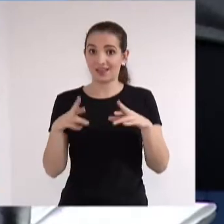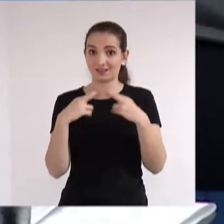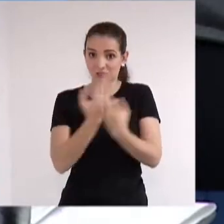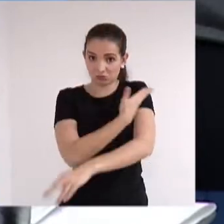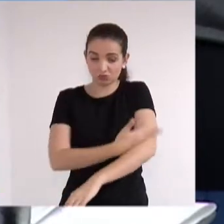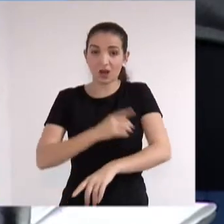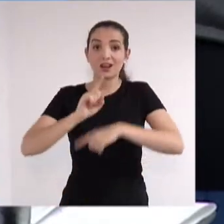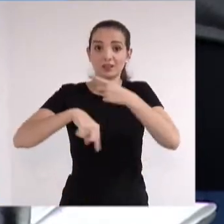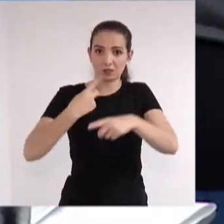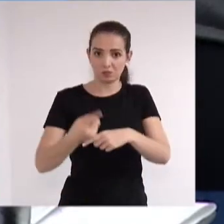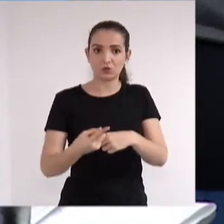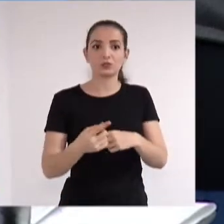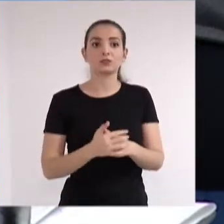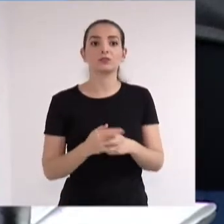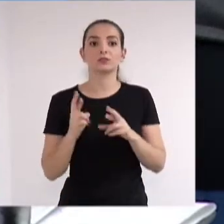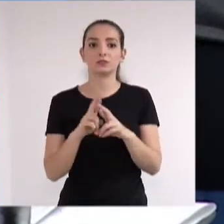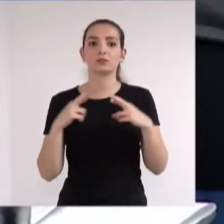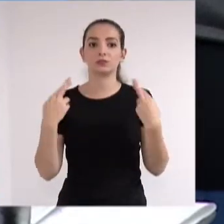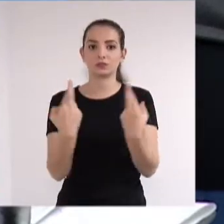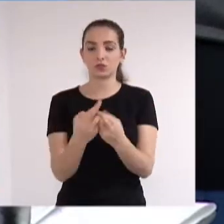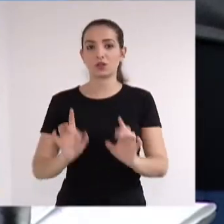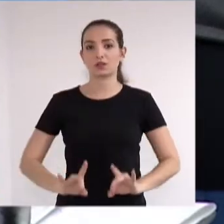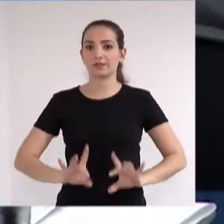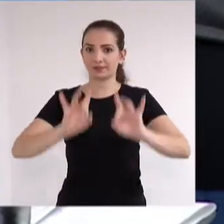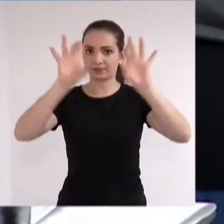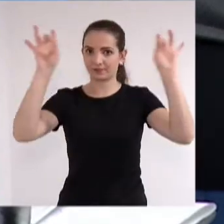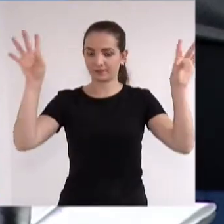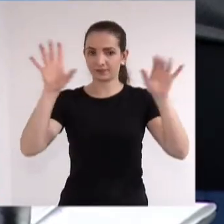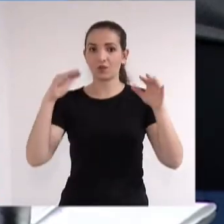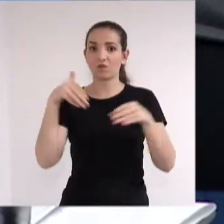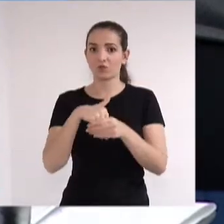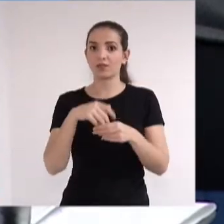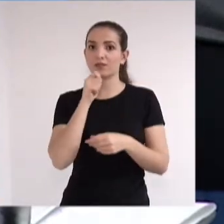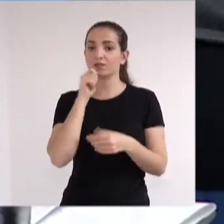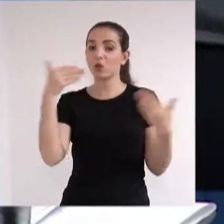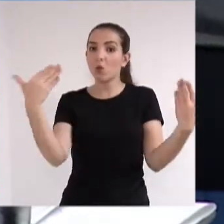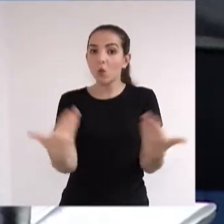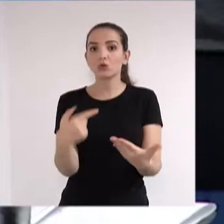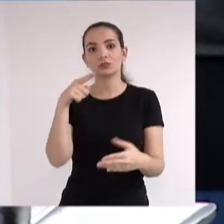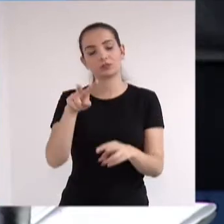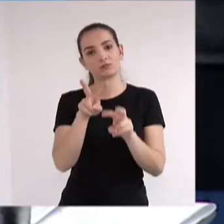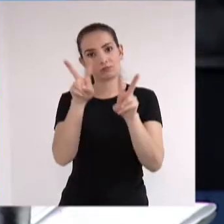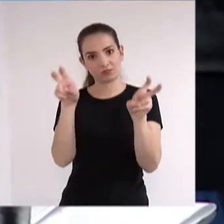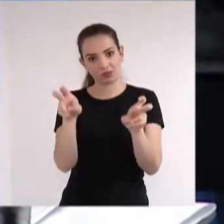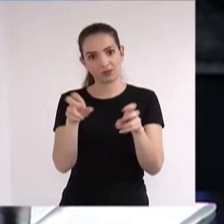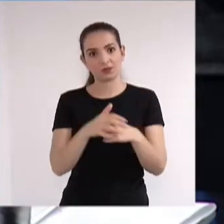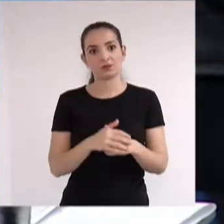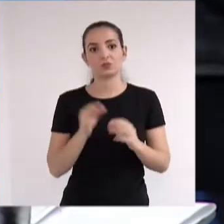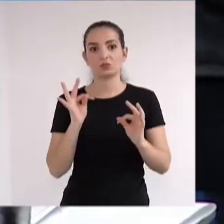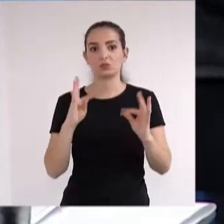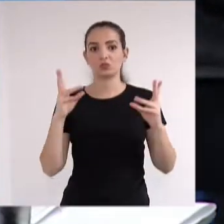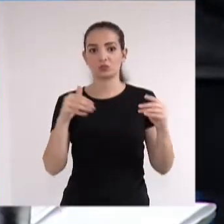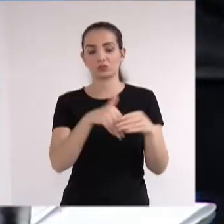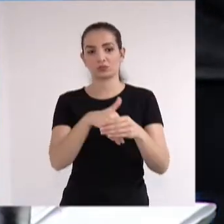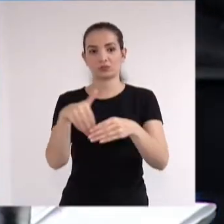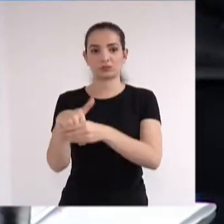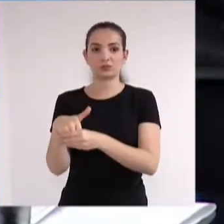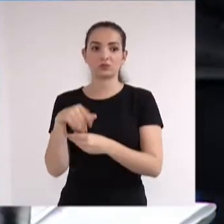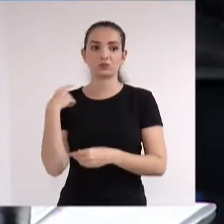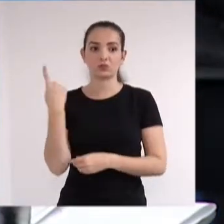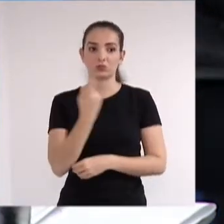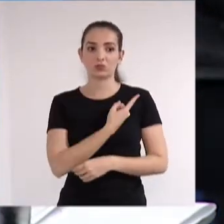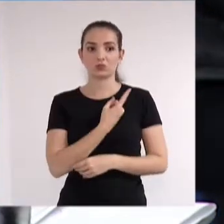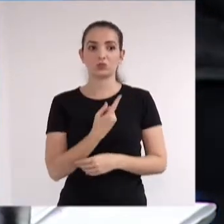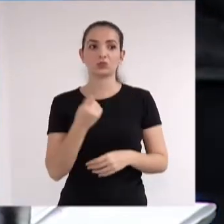fala junto na reunião que o fizemos, de votar ainda hoje a matéria em todas as votações, nós